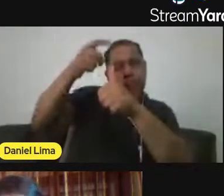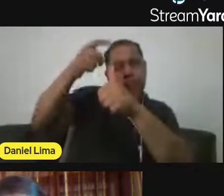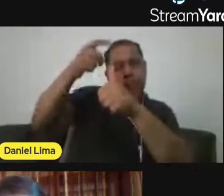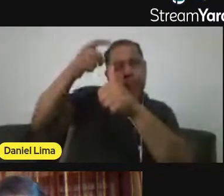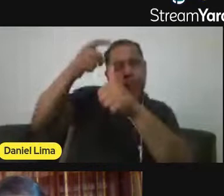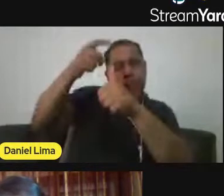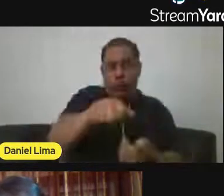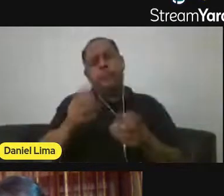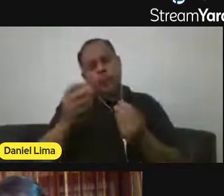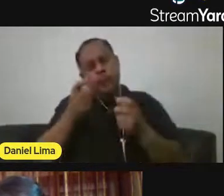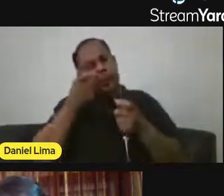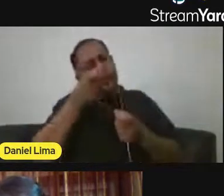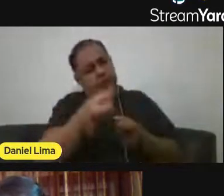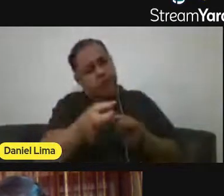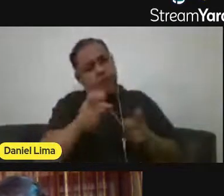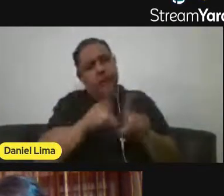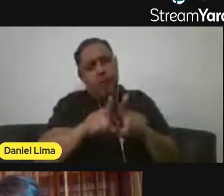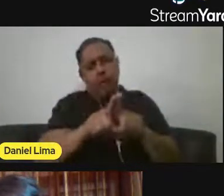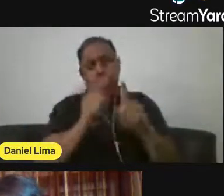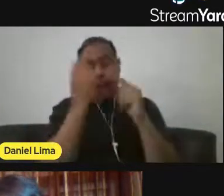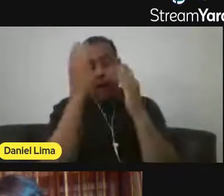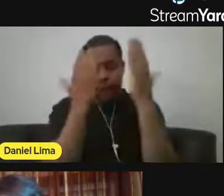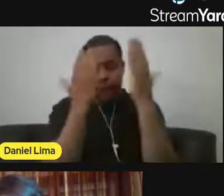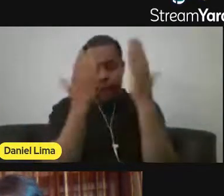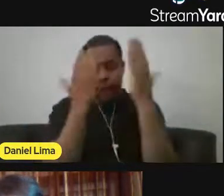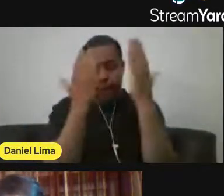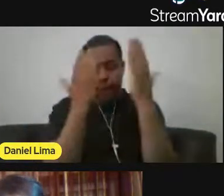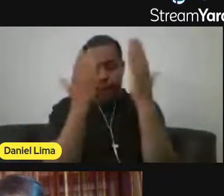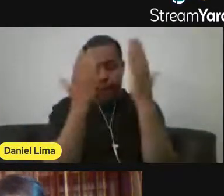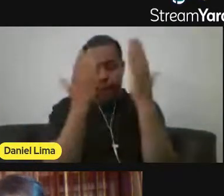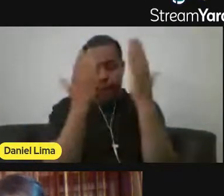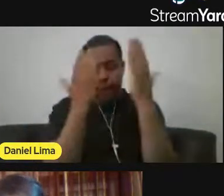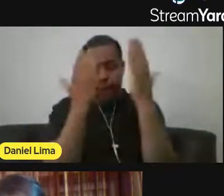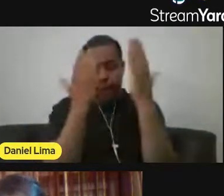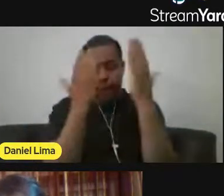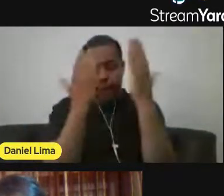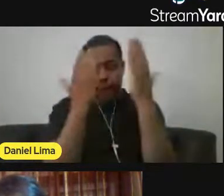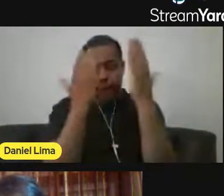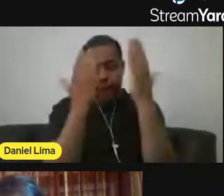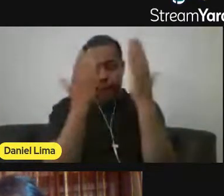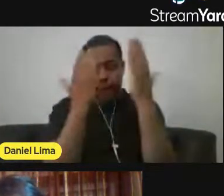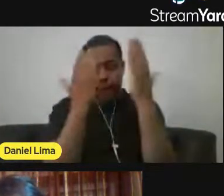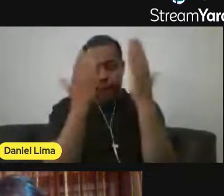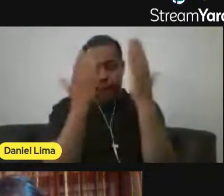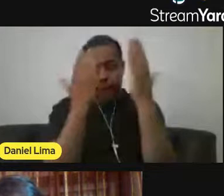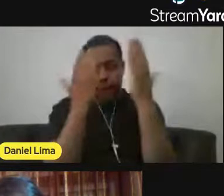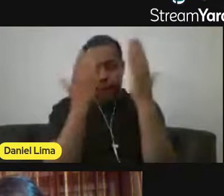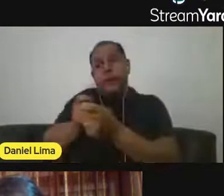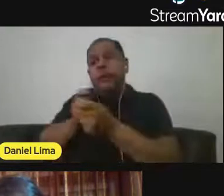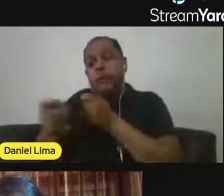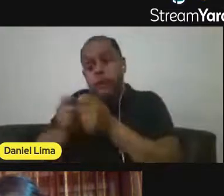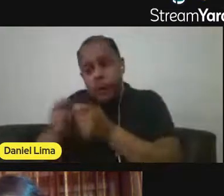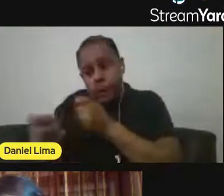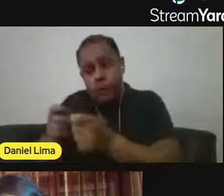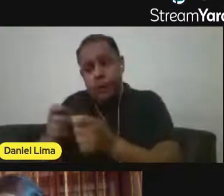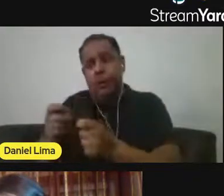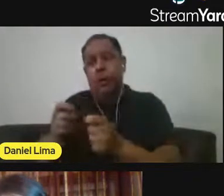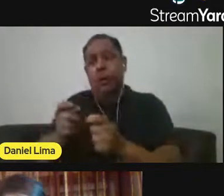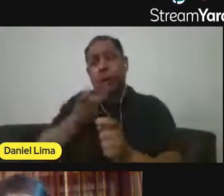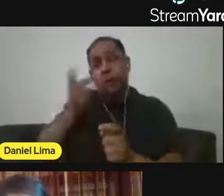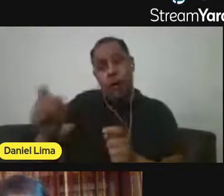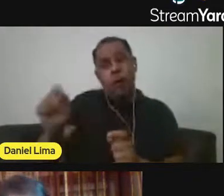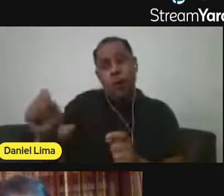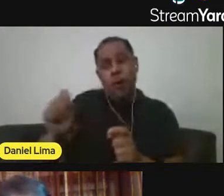interessante também de analisar coisas que ele disse numa entrevista, referindo que o